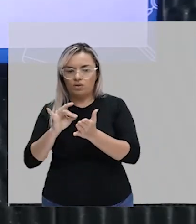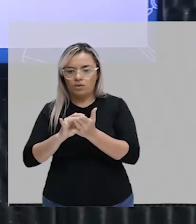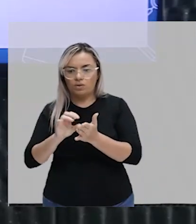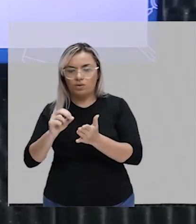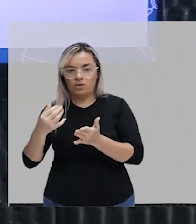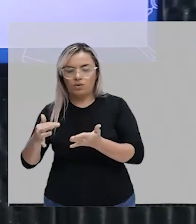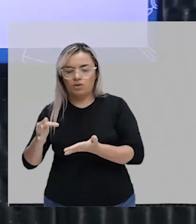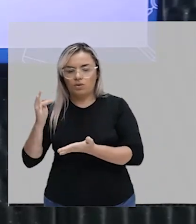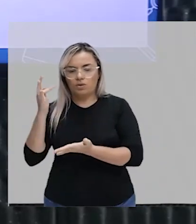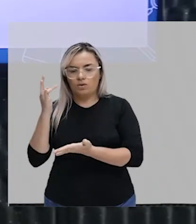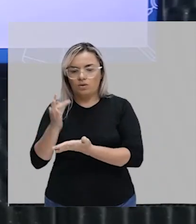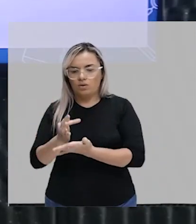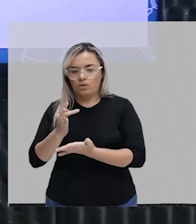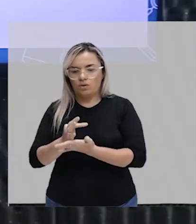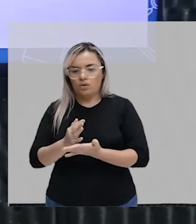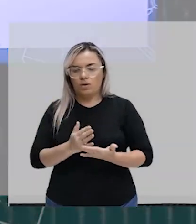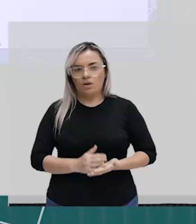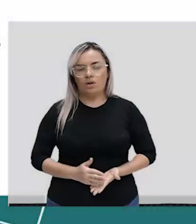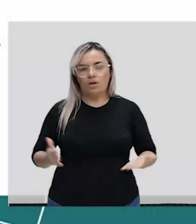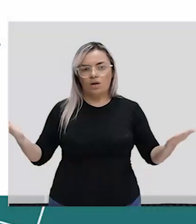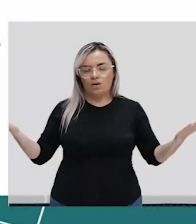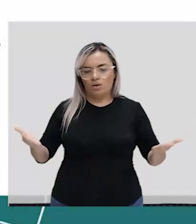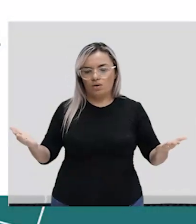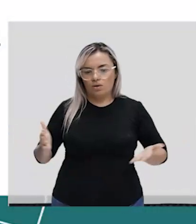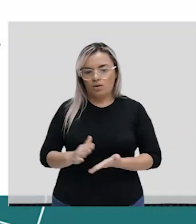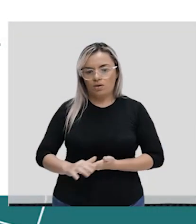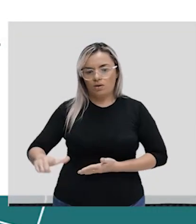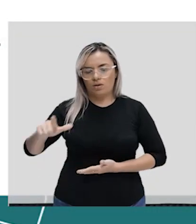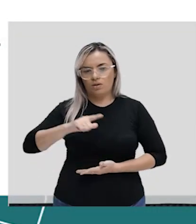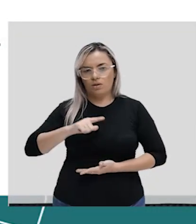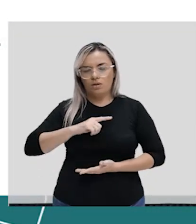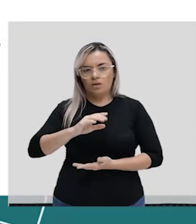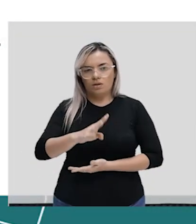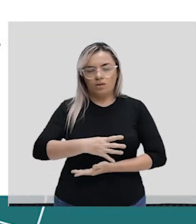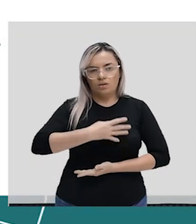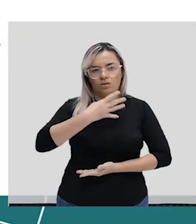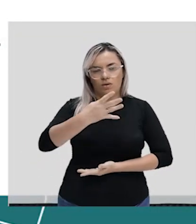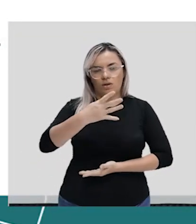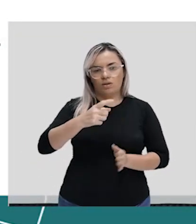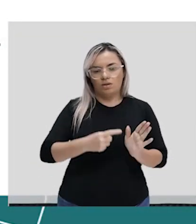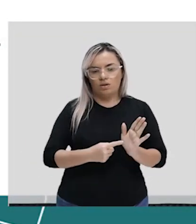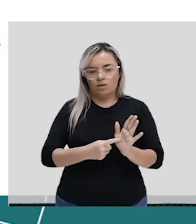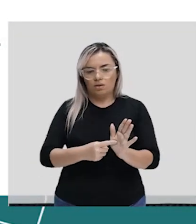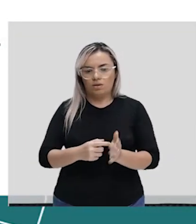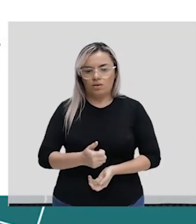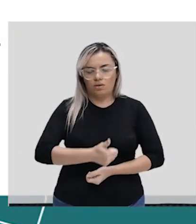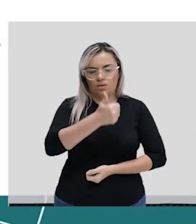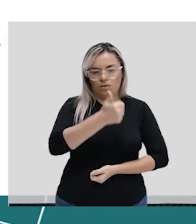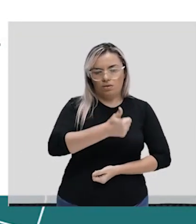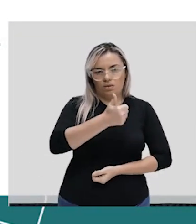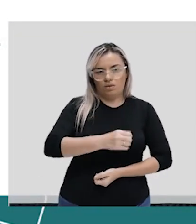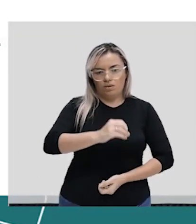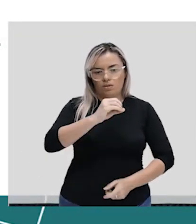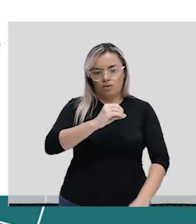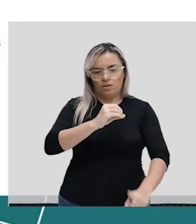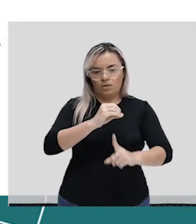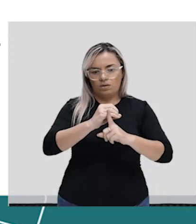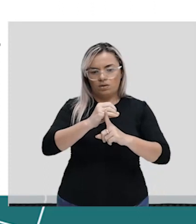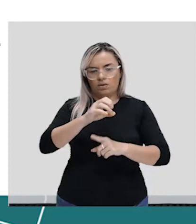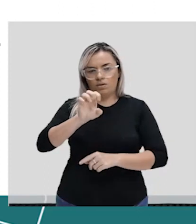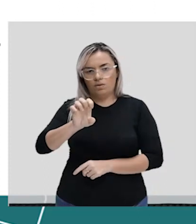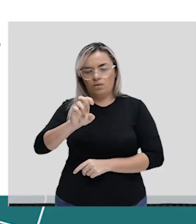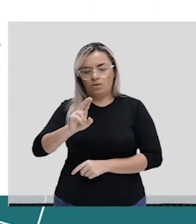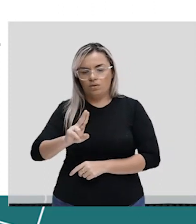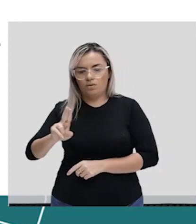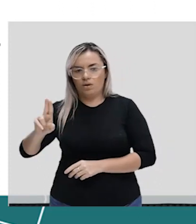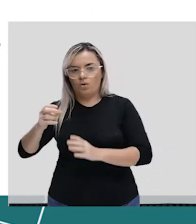que agora eu tenho essas sentenças, essas 4 sentenças aqui, tá bom? Então, na primeira dela está dizendo que o vazio pertence ao